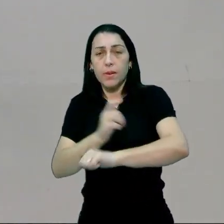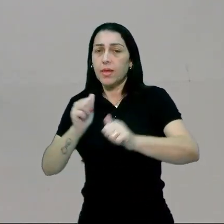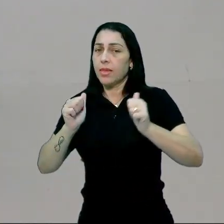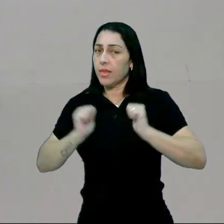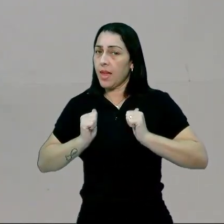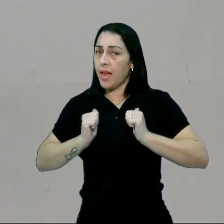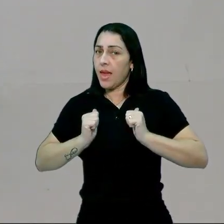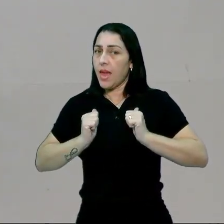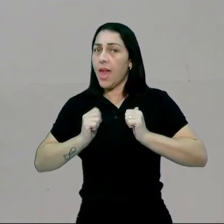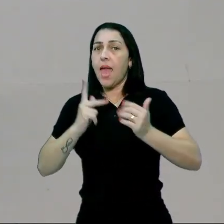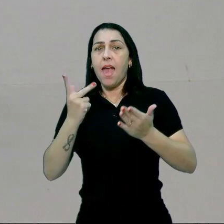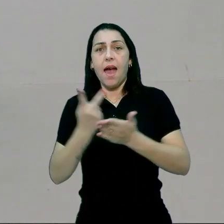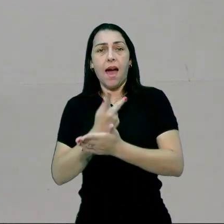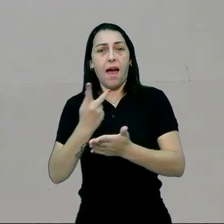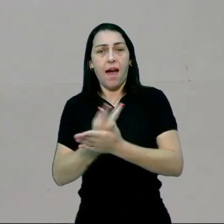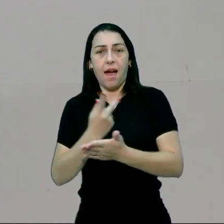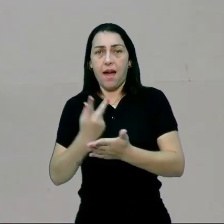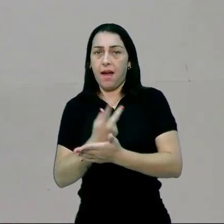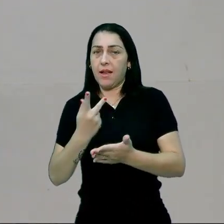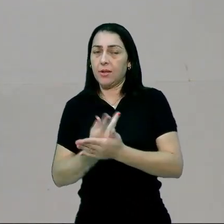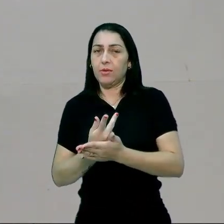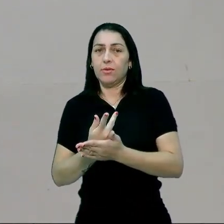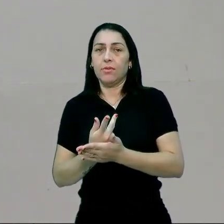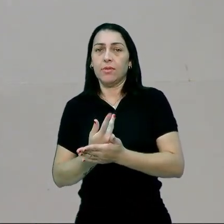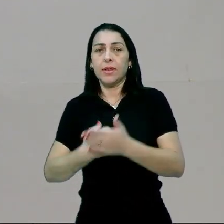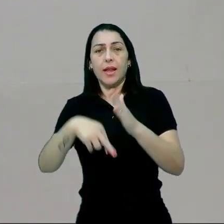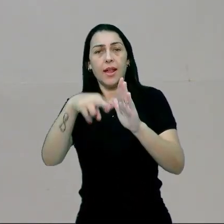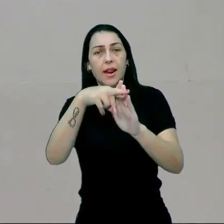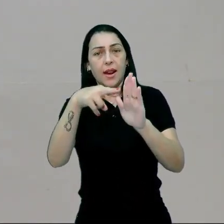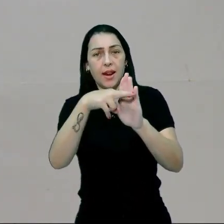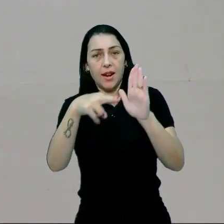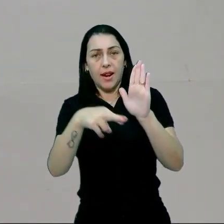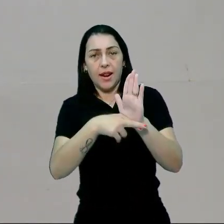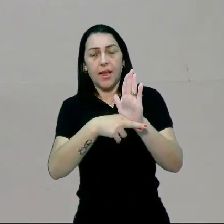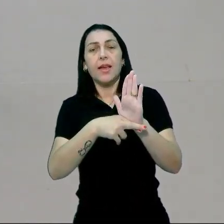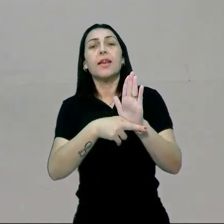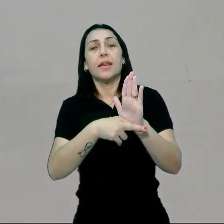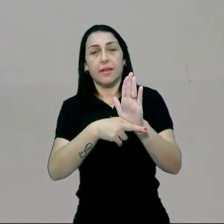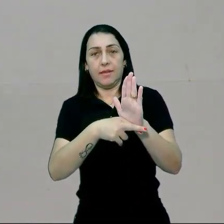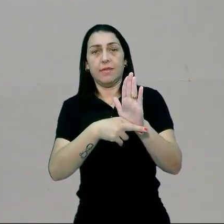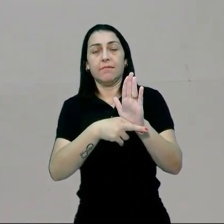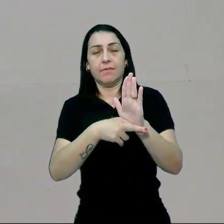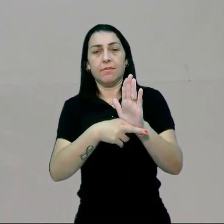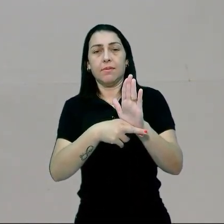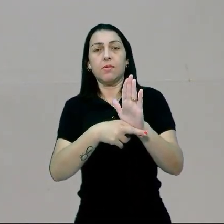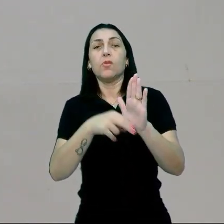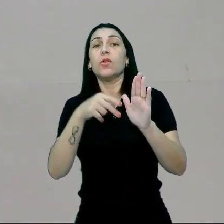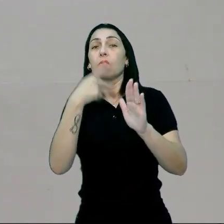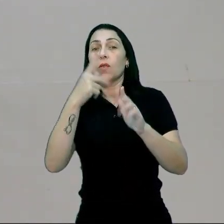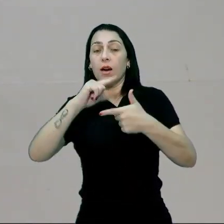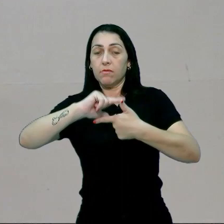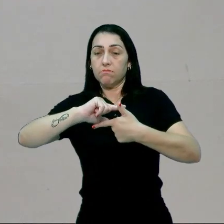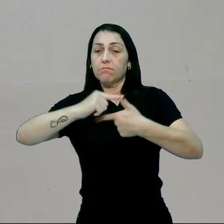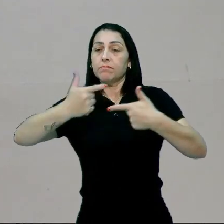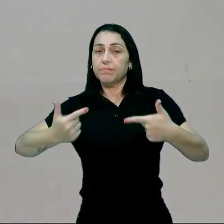comportamento incompatível com os padrões estabelecidos socialmente. E quando eu digo padrões estabelecidos socialmente,